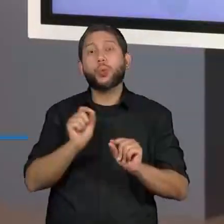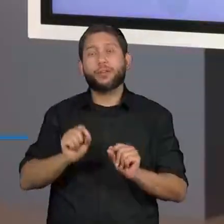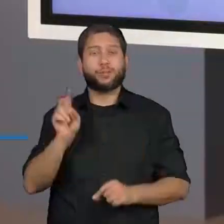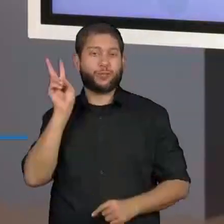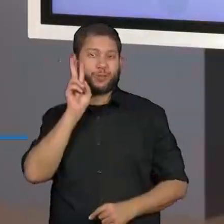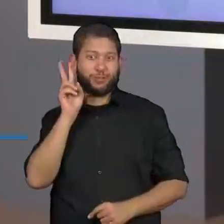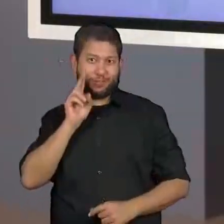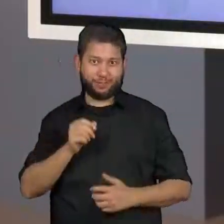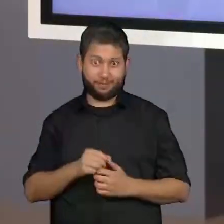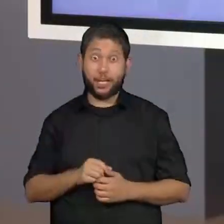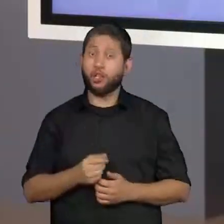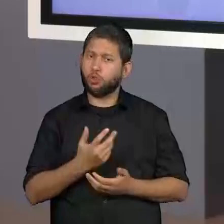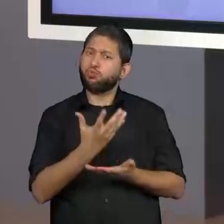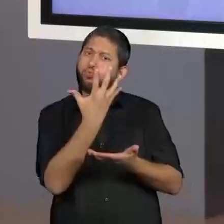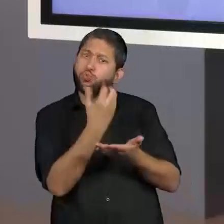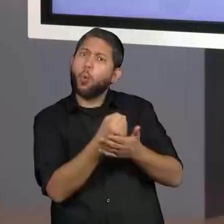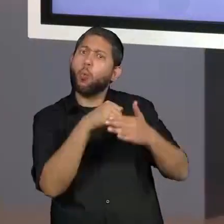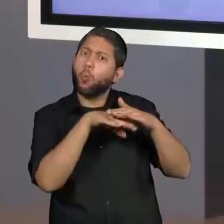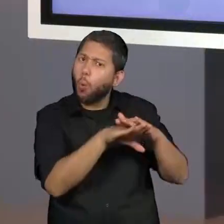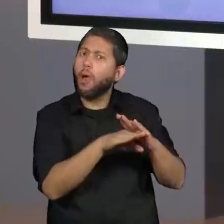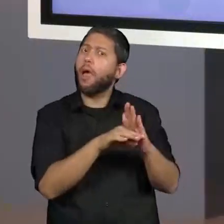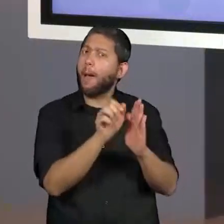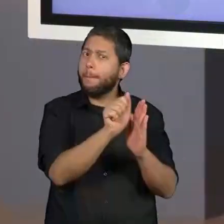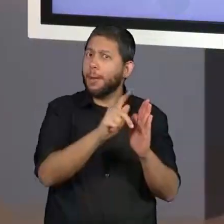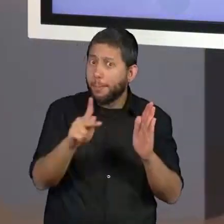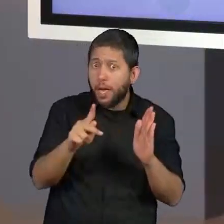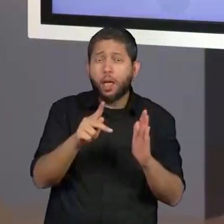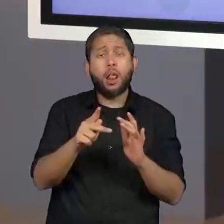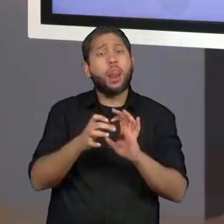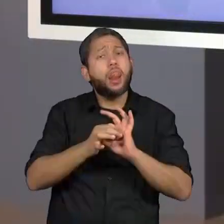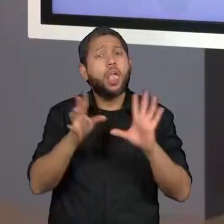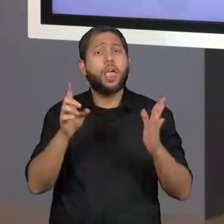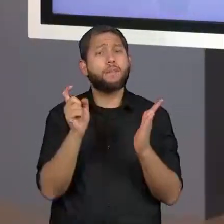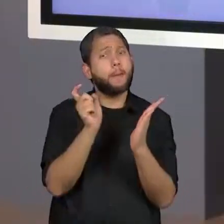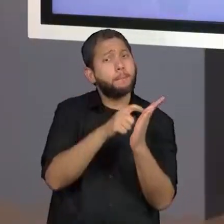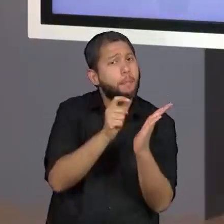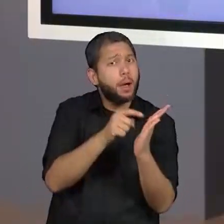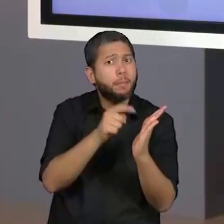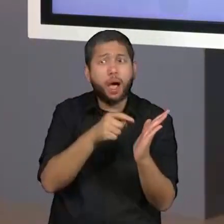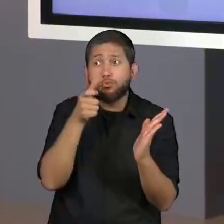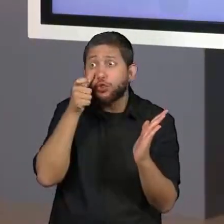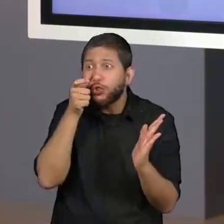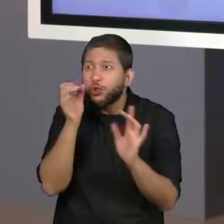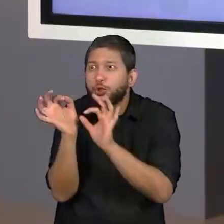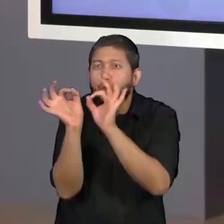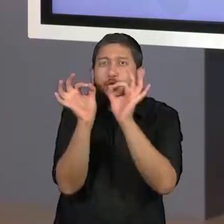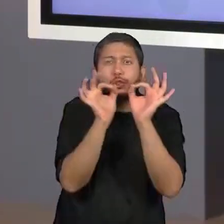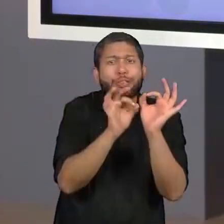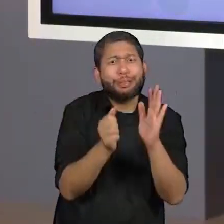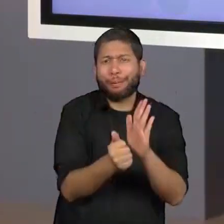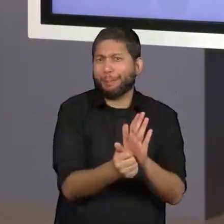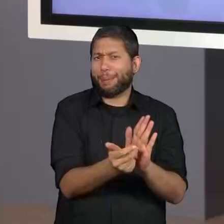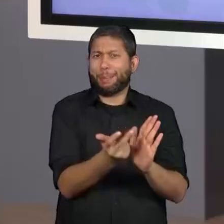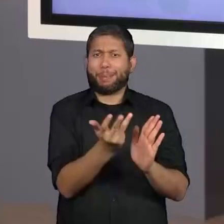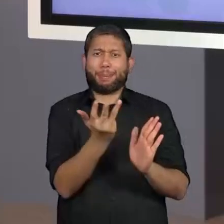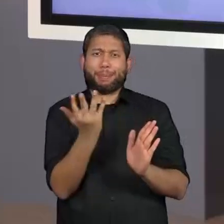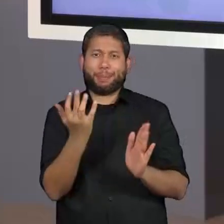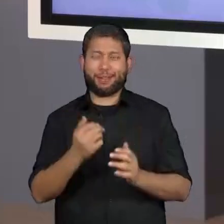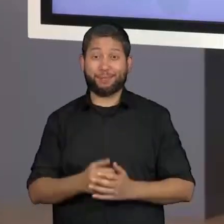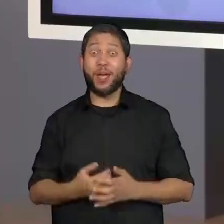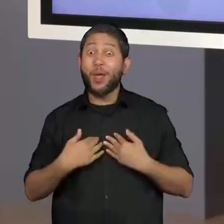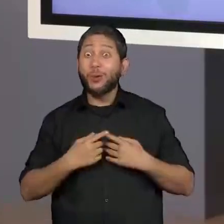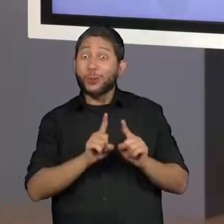no repositório do aplicativo para vocês assistirem e revisitar quantas vezes vocês quiserem. E para essa aula estamos super